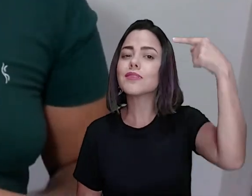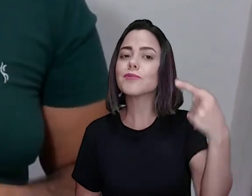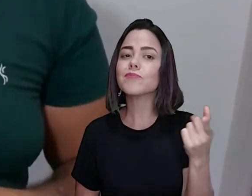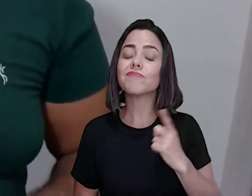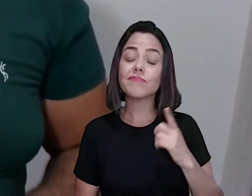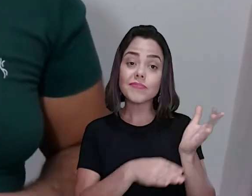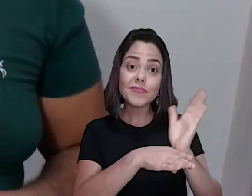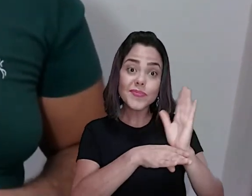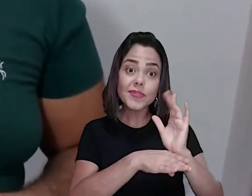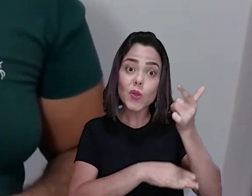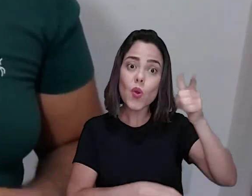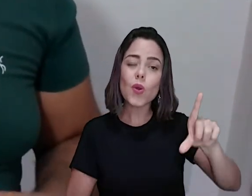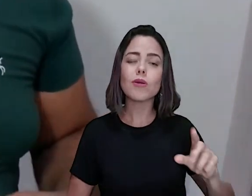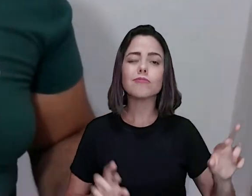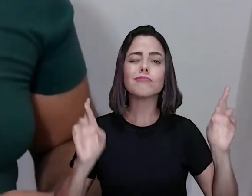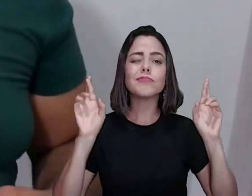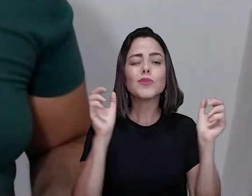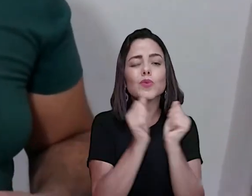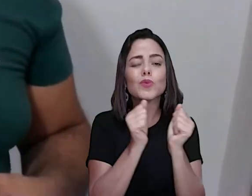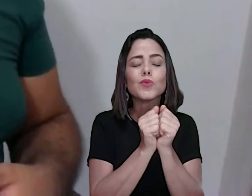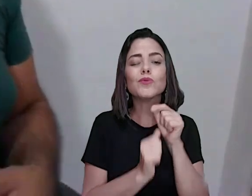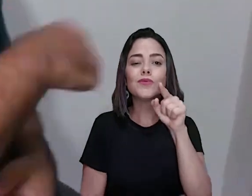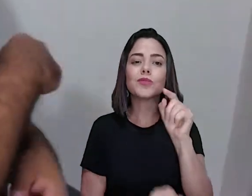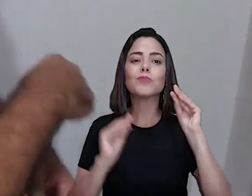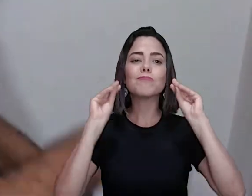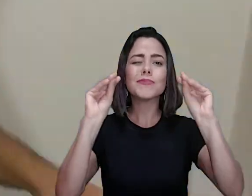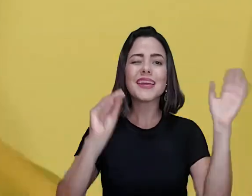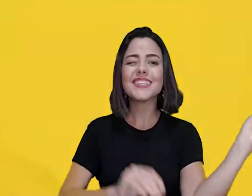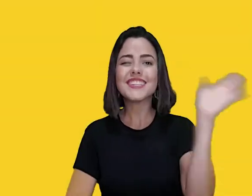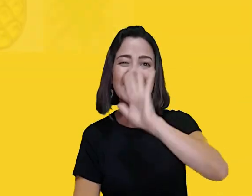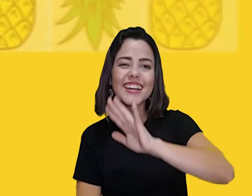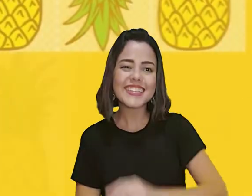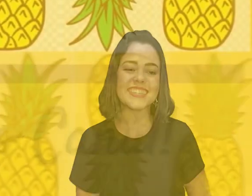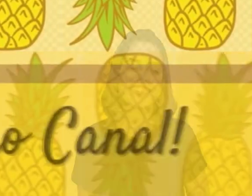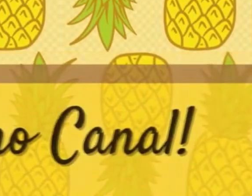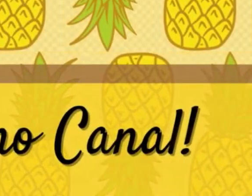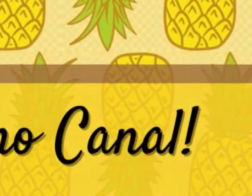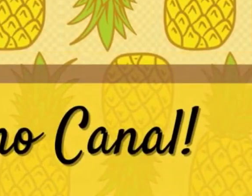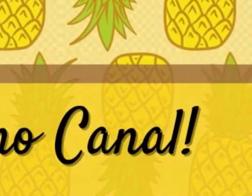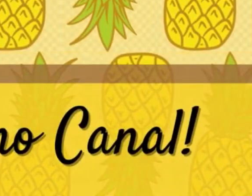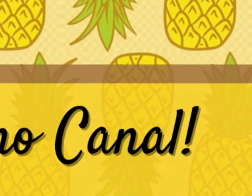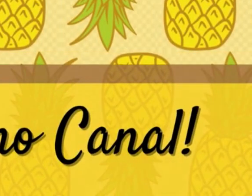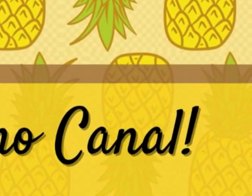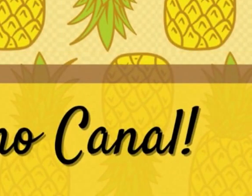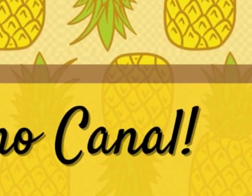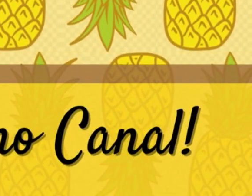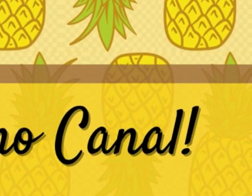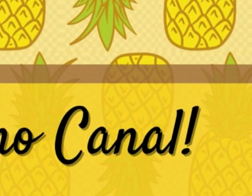outro vídeo, eu espero você. Um beijo e tchau!